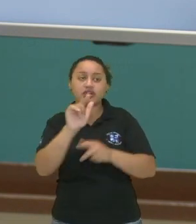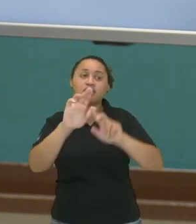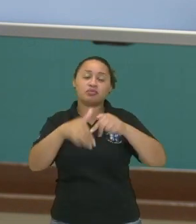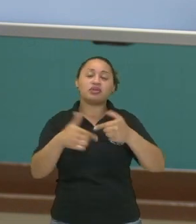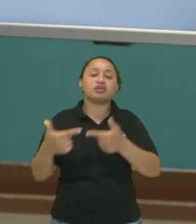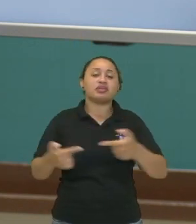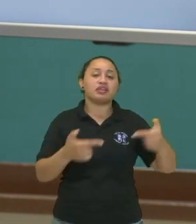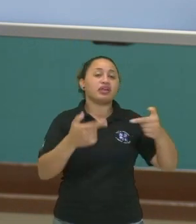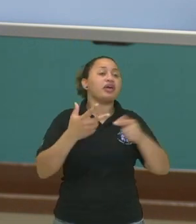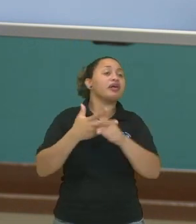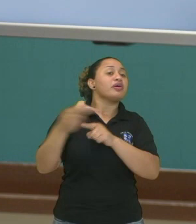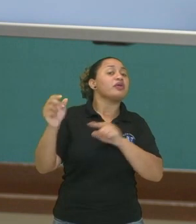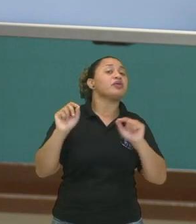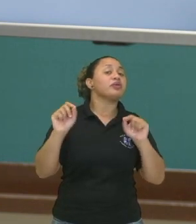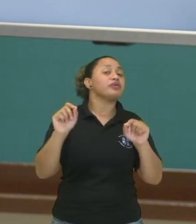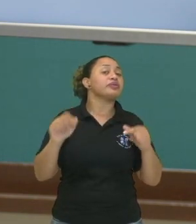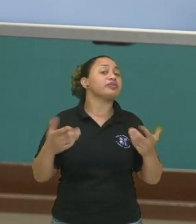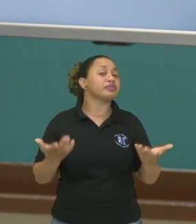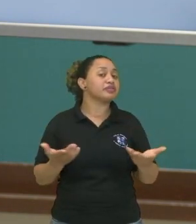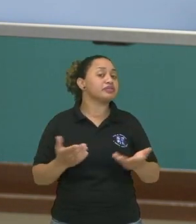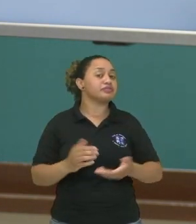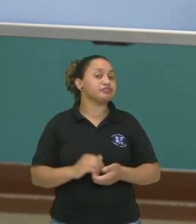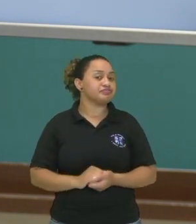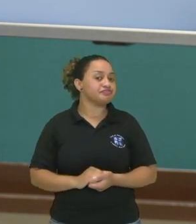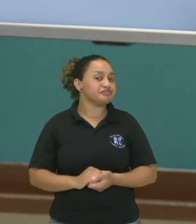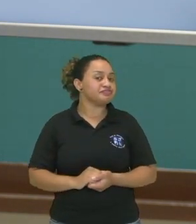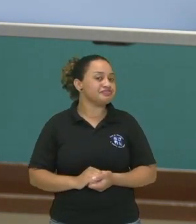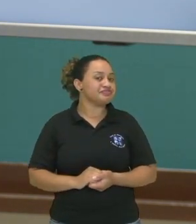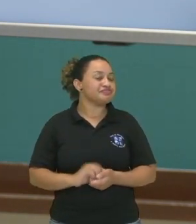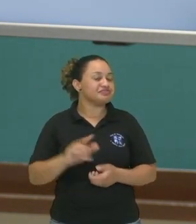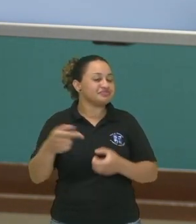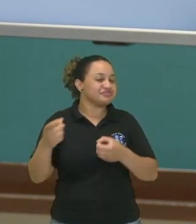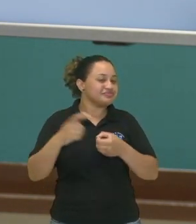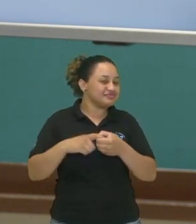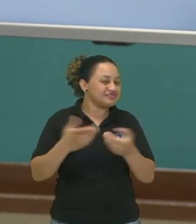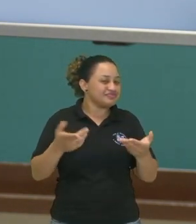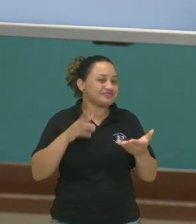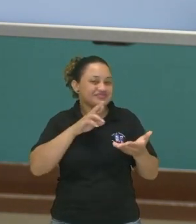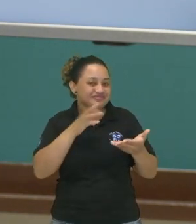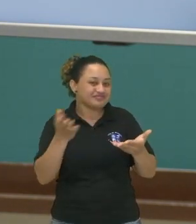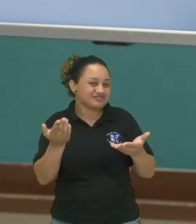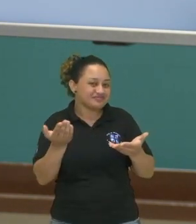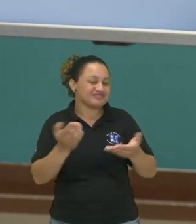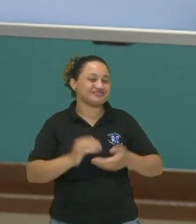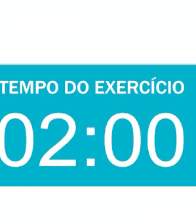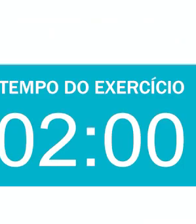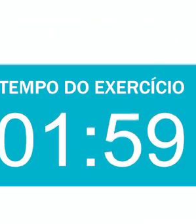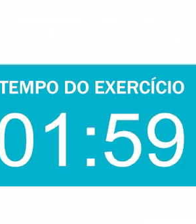chamadas guerras de conquista? Daqui a pouquinho nós voltamos, corrigimos juntos.